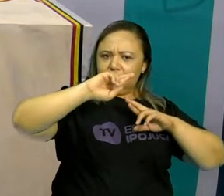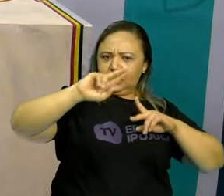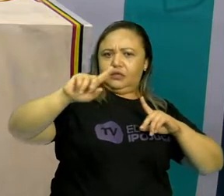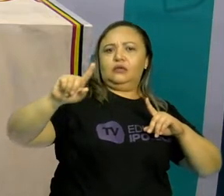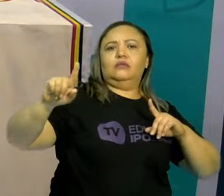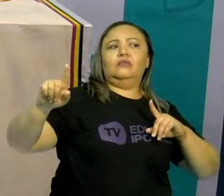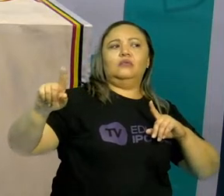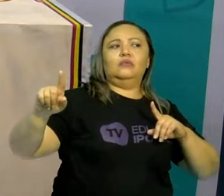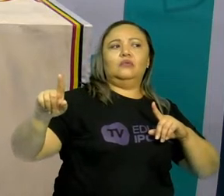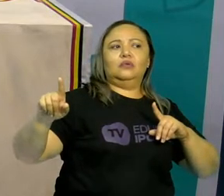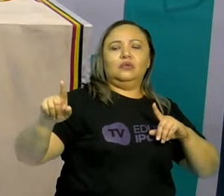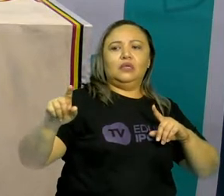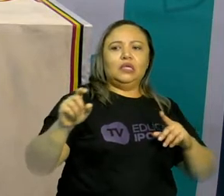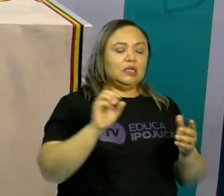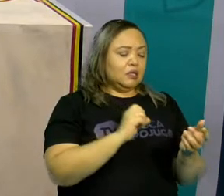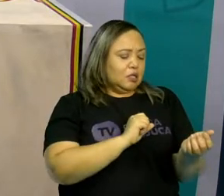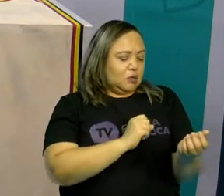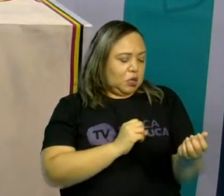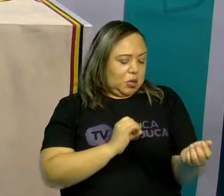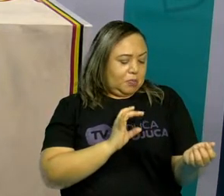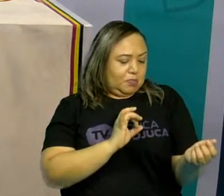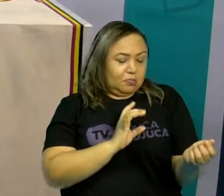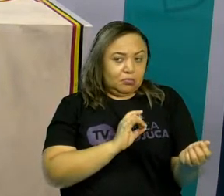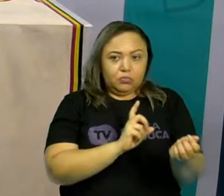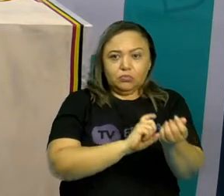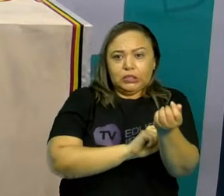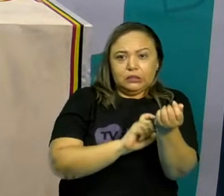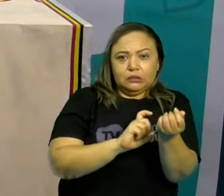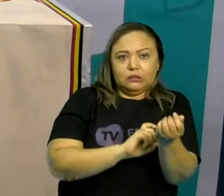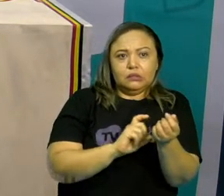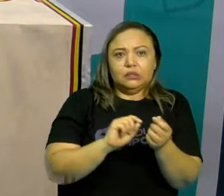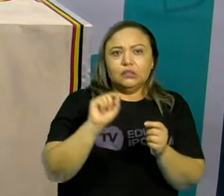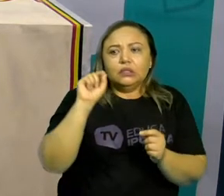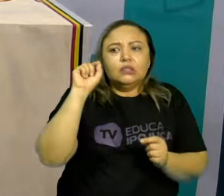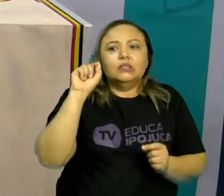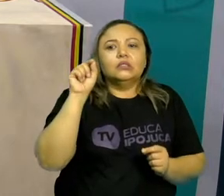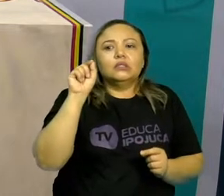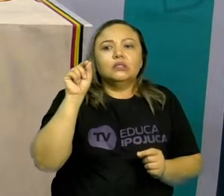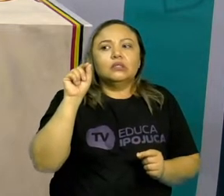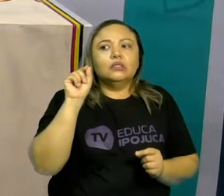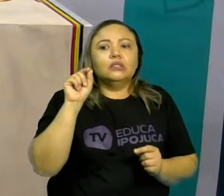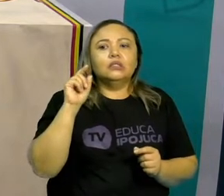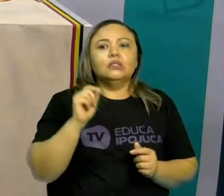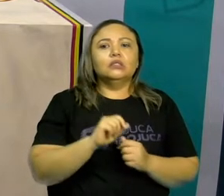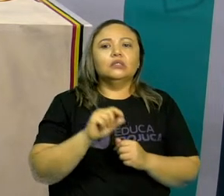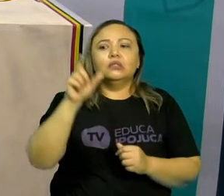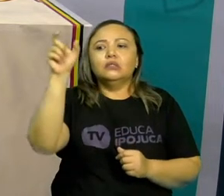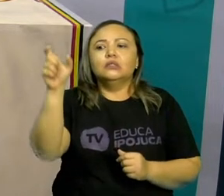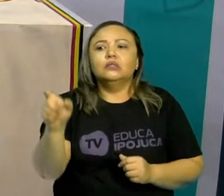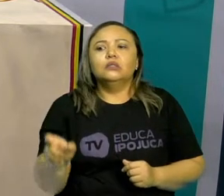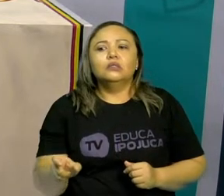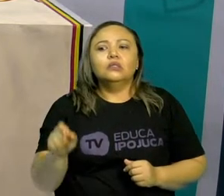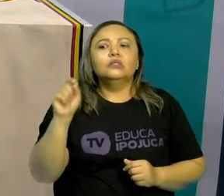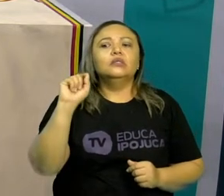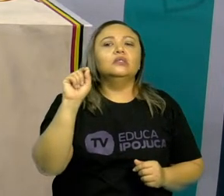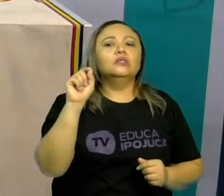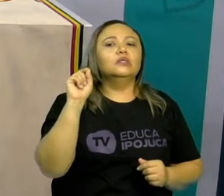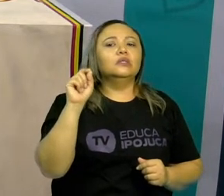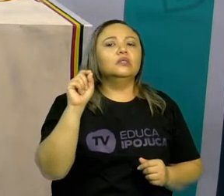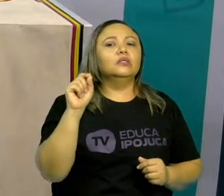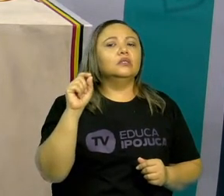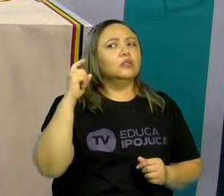barulho assim ficou com medo o stae perguntou ratinho